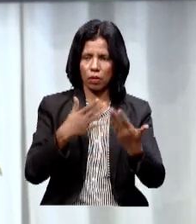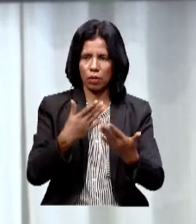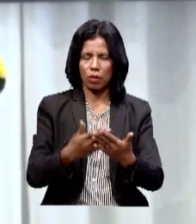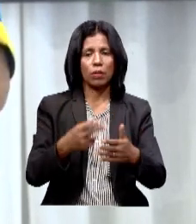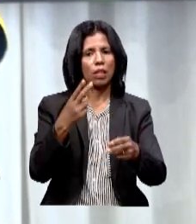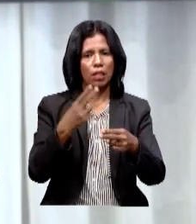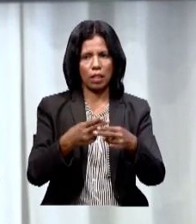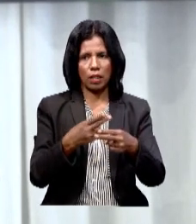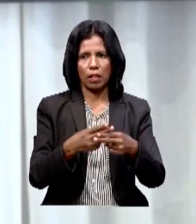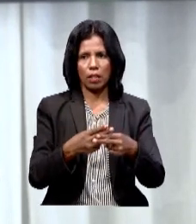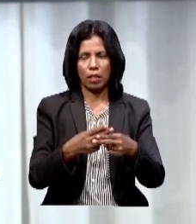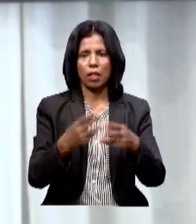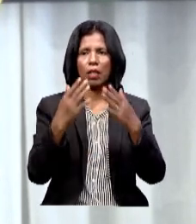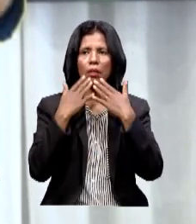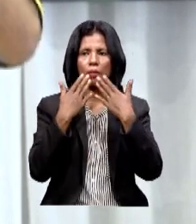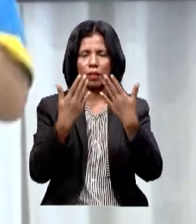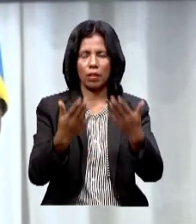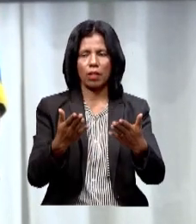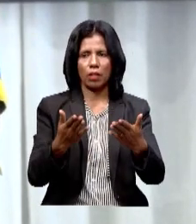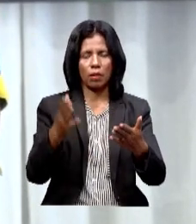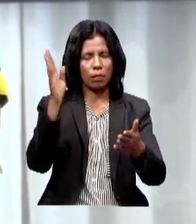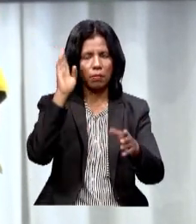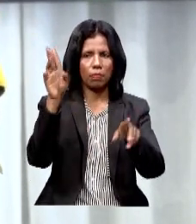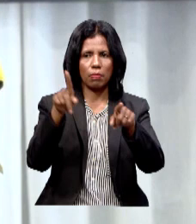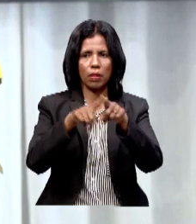amare agradece che tenemao secretario geral